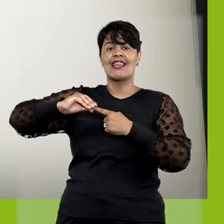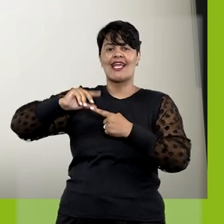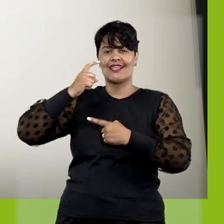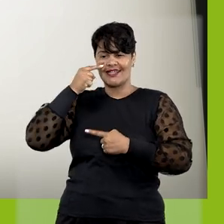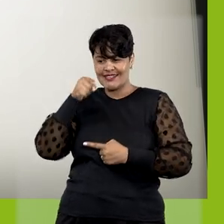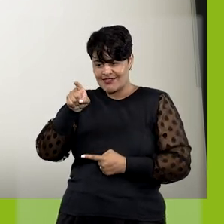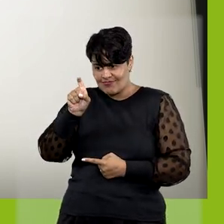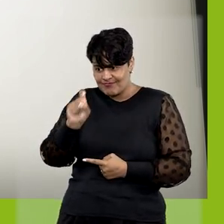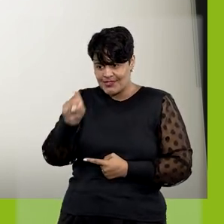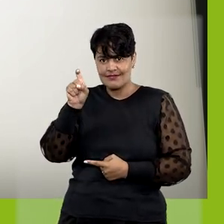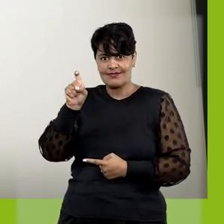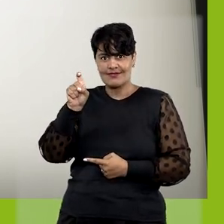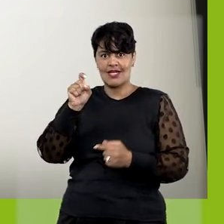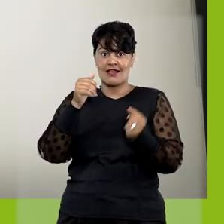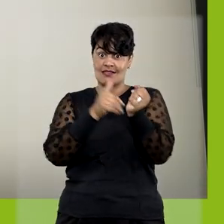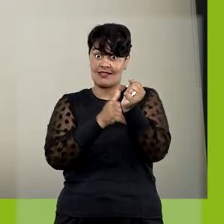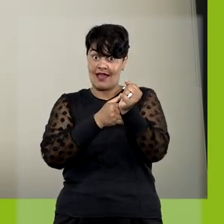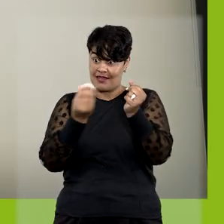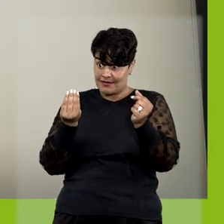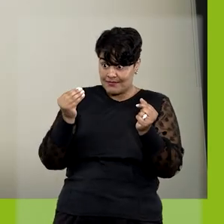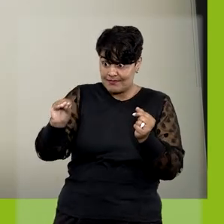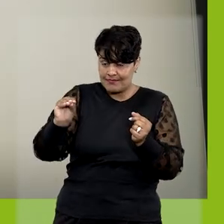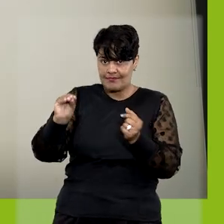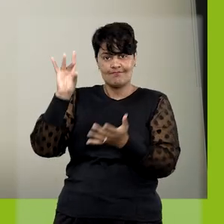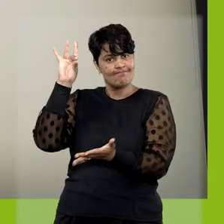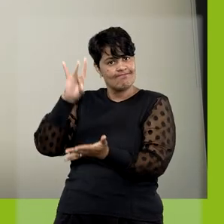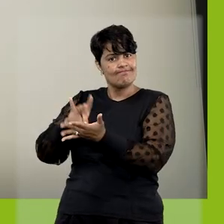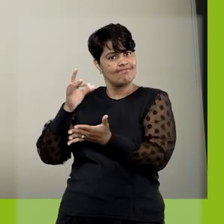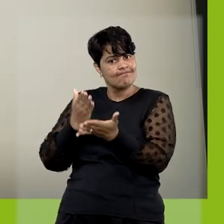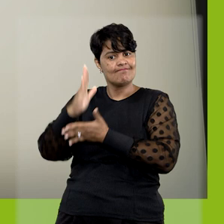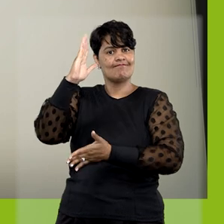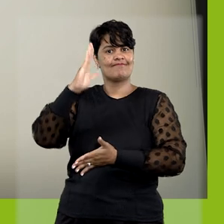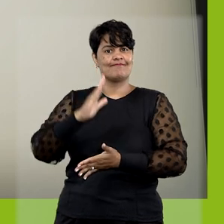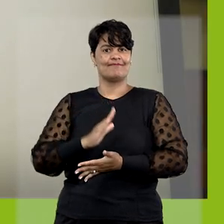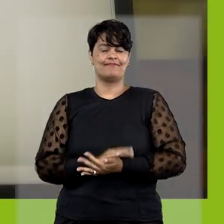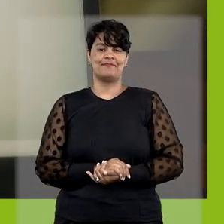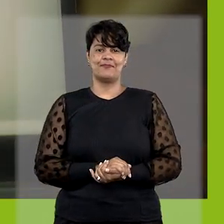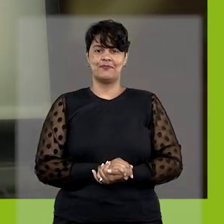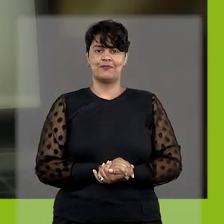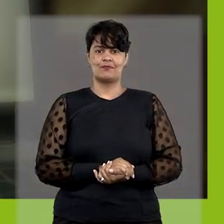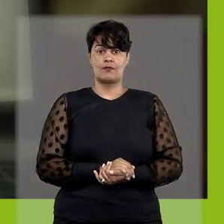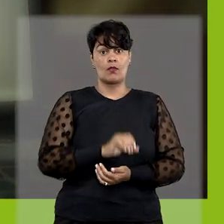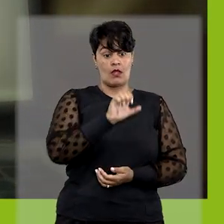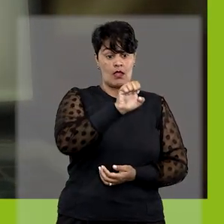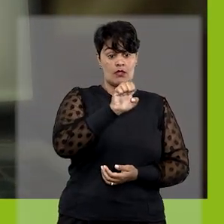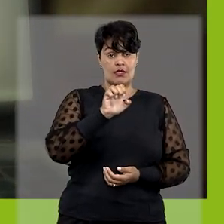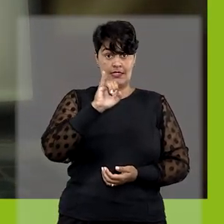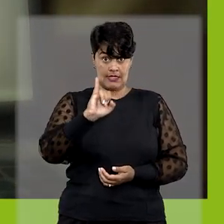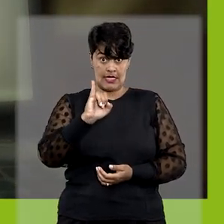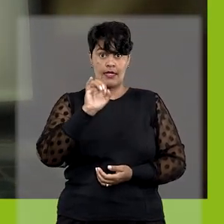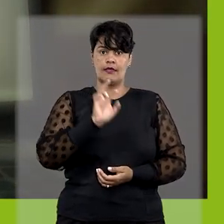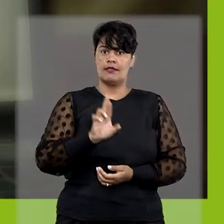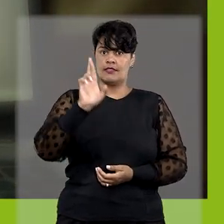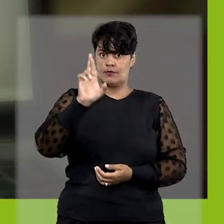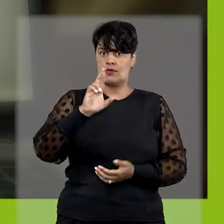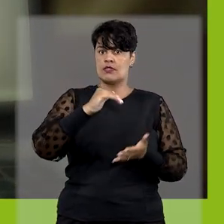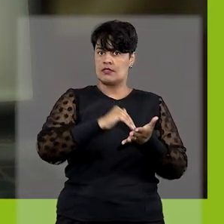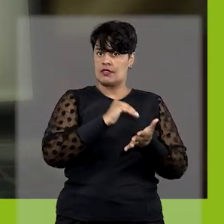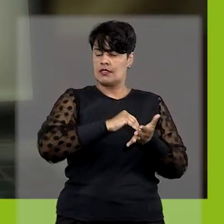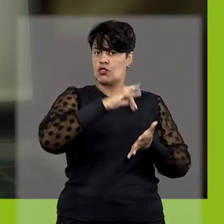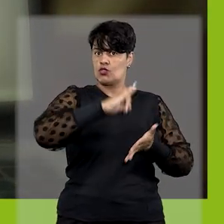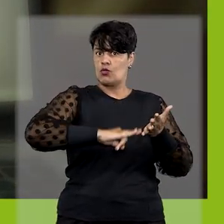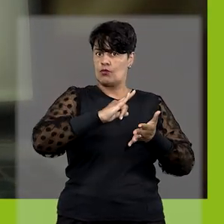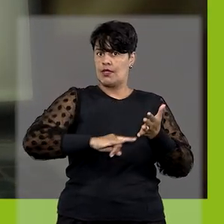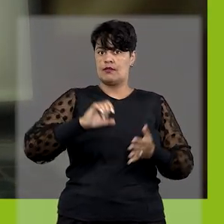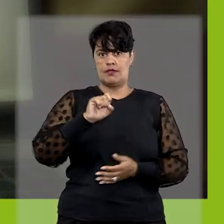o ícone da caneta, inserir a senha e confirmar a operação. O SEI é gerenciado pela Secretaria